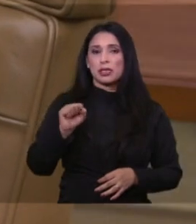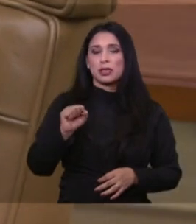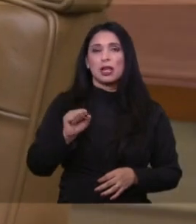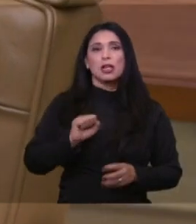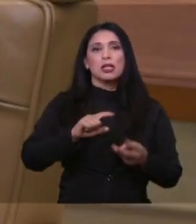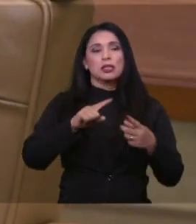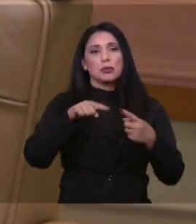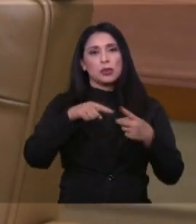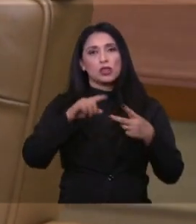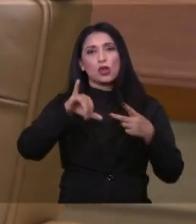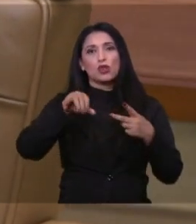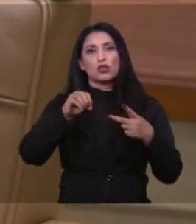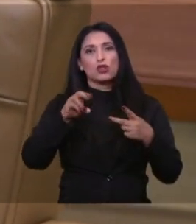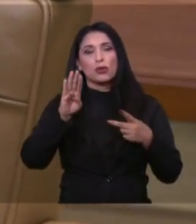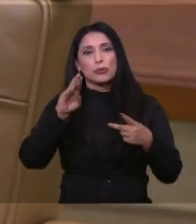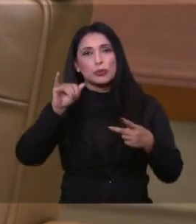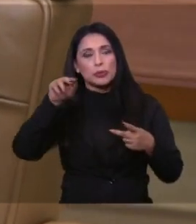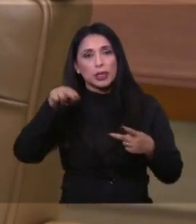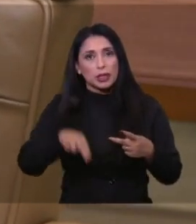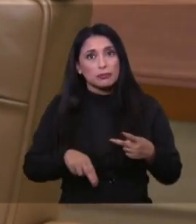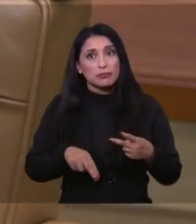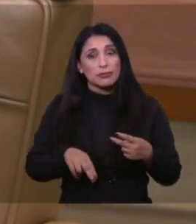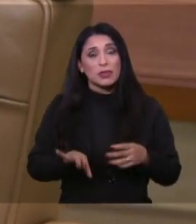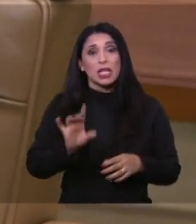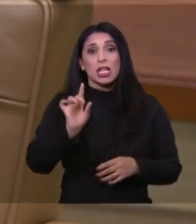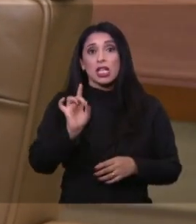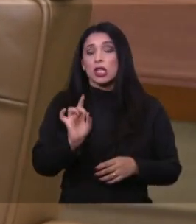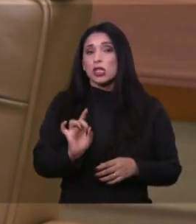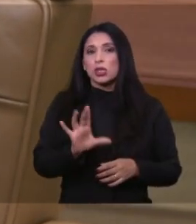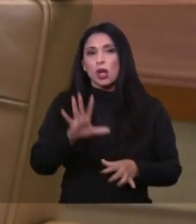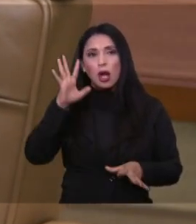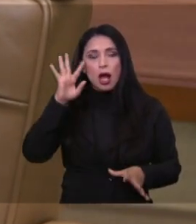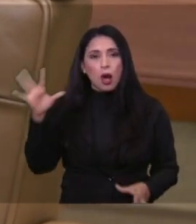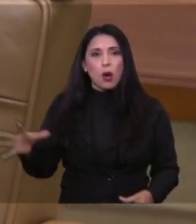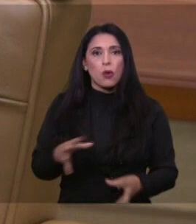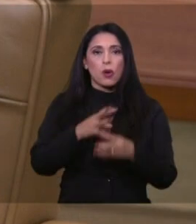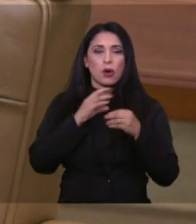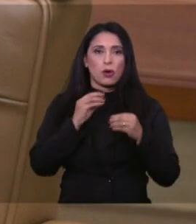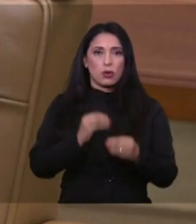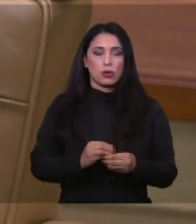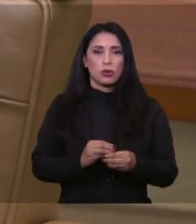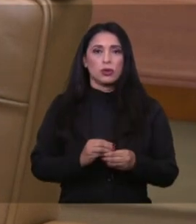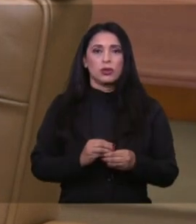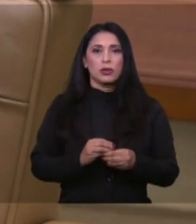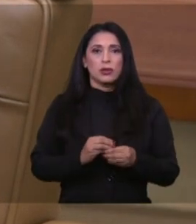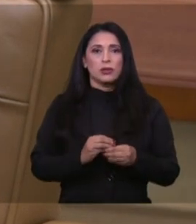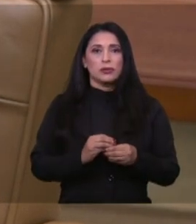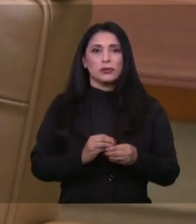Jobim aqui, e nós só chegamos a uma conclusão em